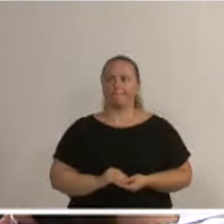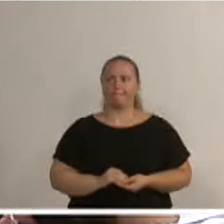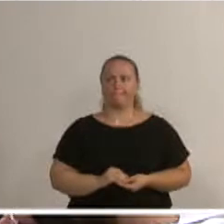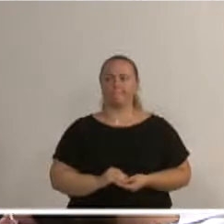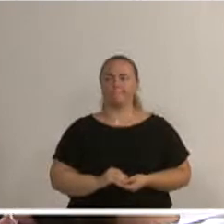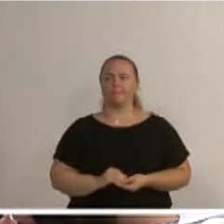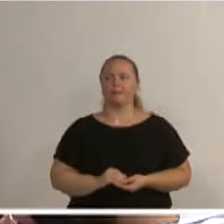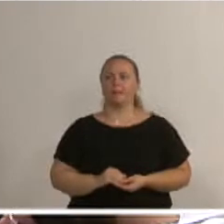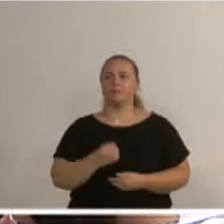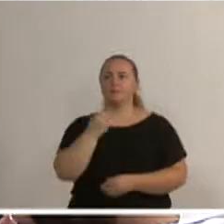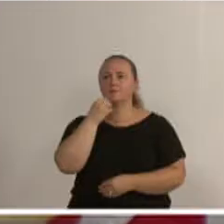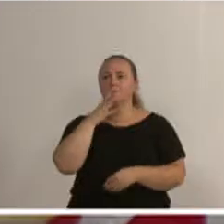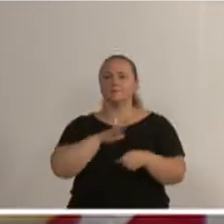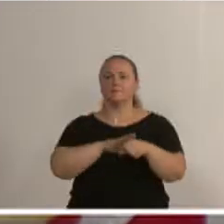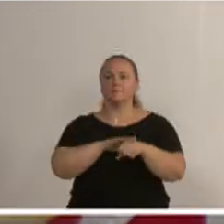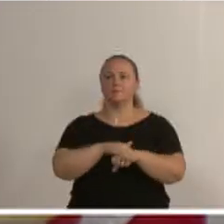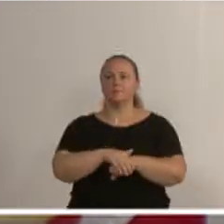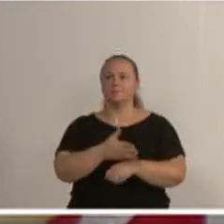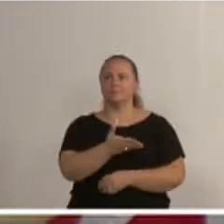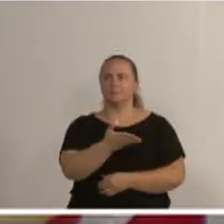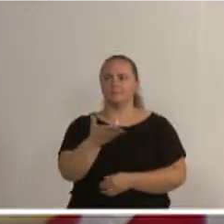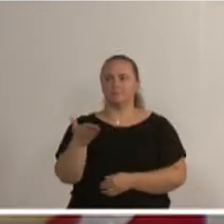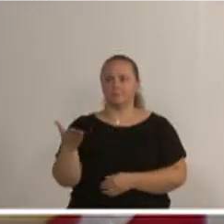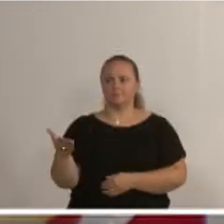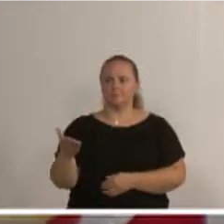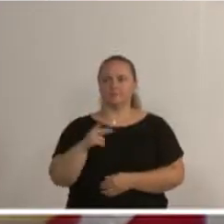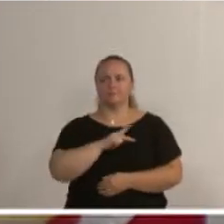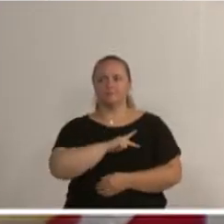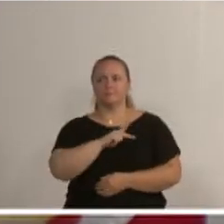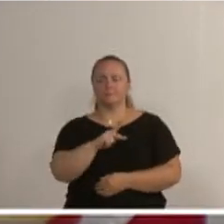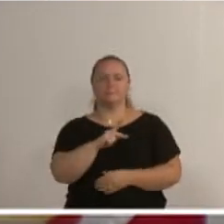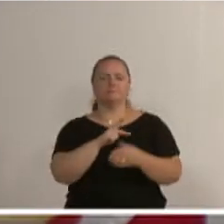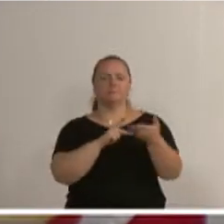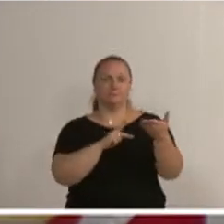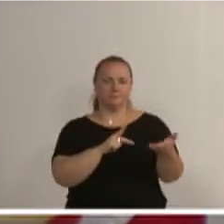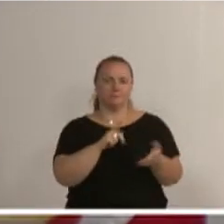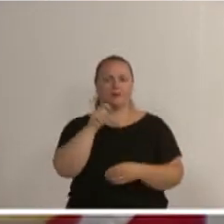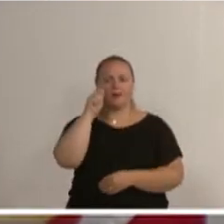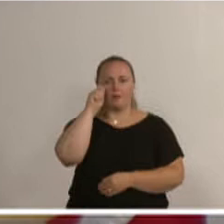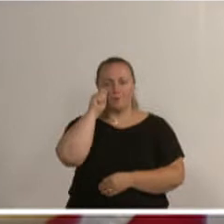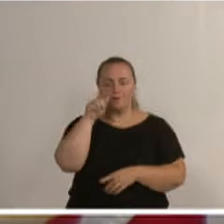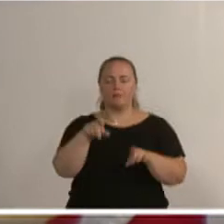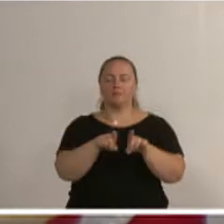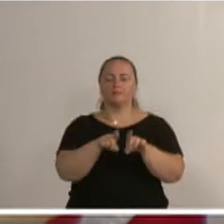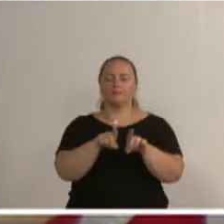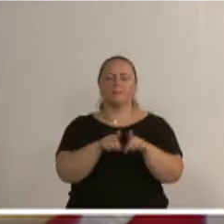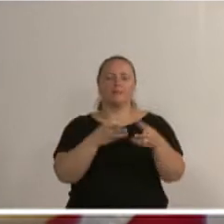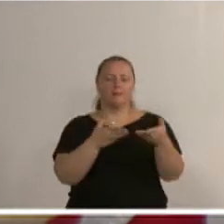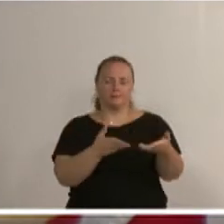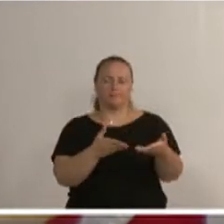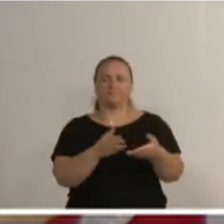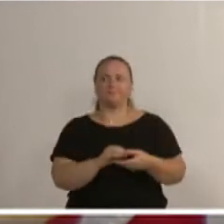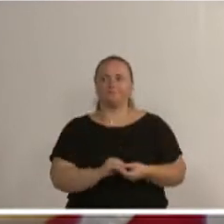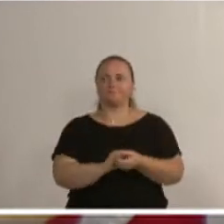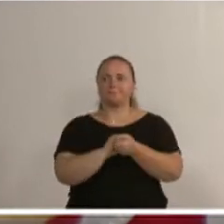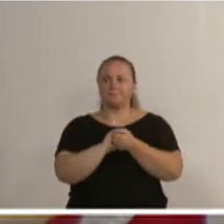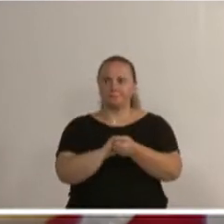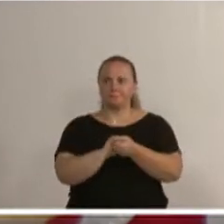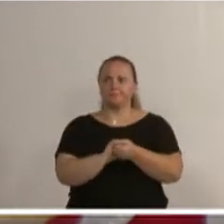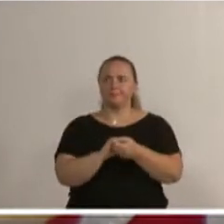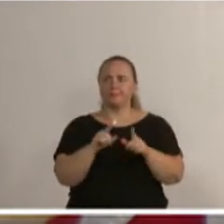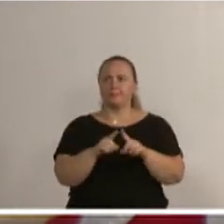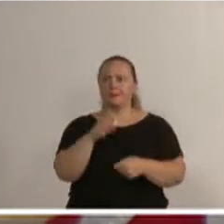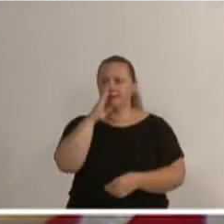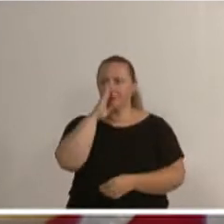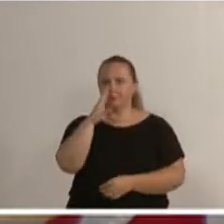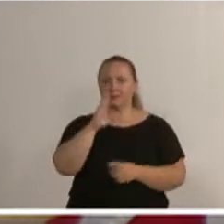Boa noite a todos, cumprimentar o presidente dessa comissão, o vereador Almir, e em nome dele cumprimentar a todos, não vou me estender nos cumprimentos e gostaria de passar